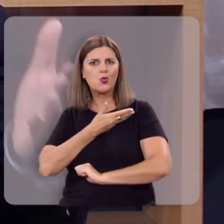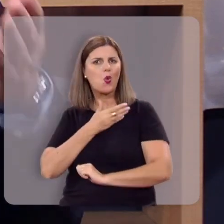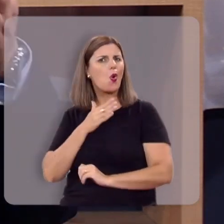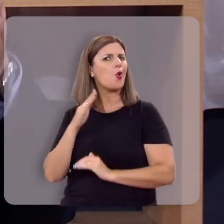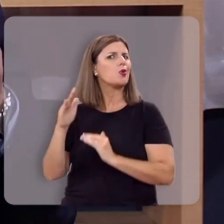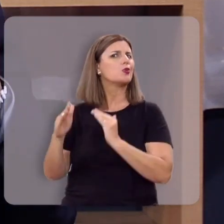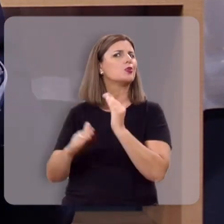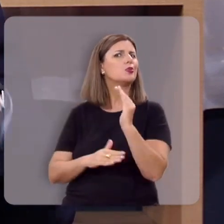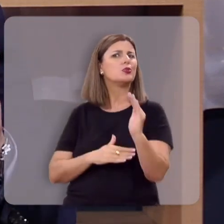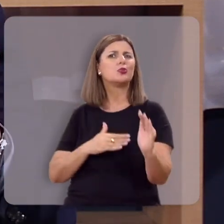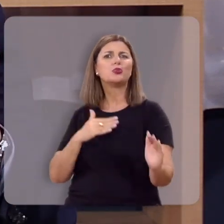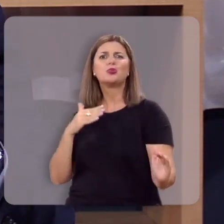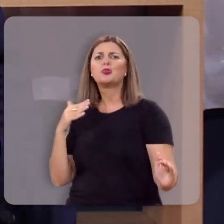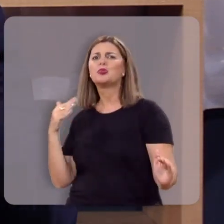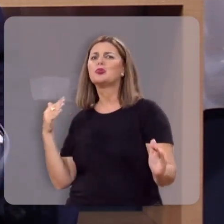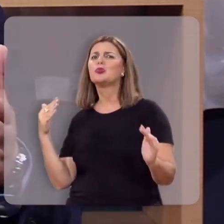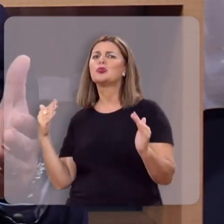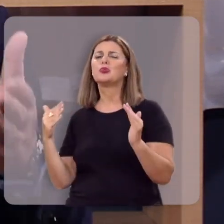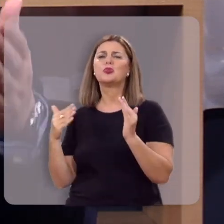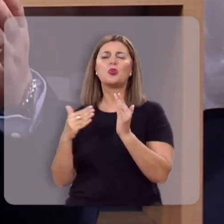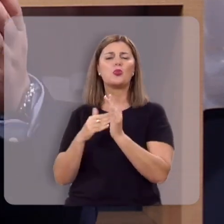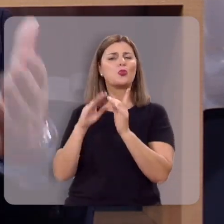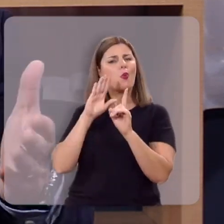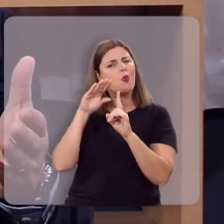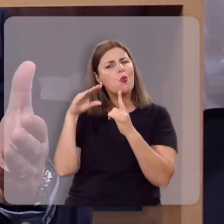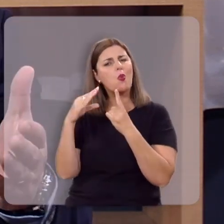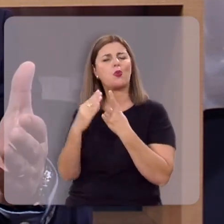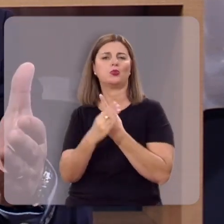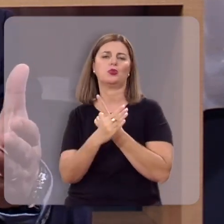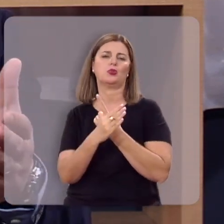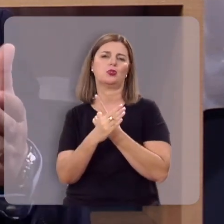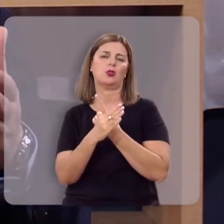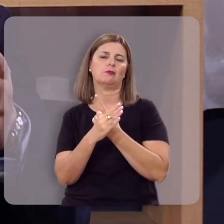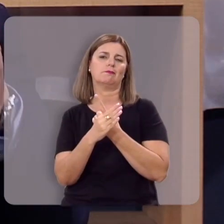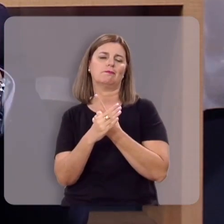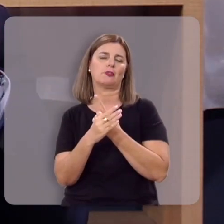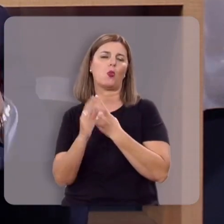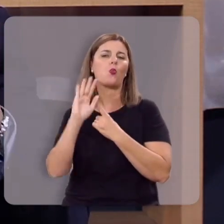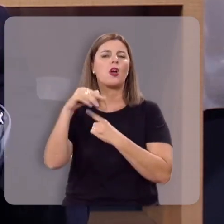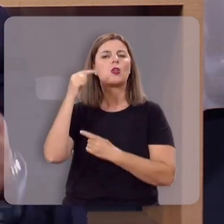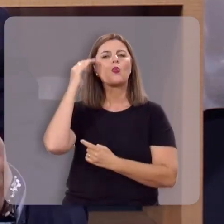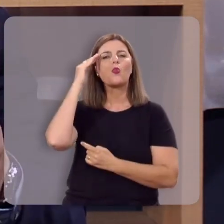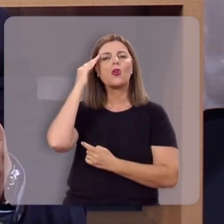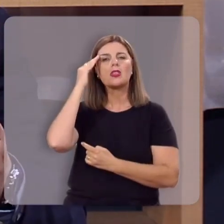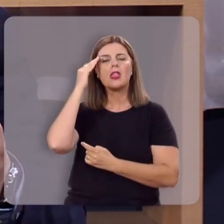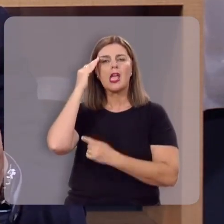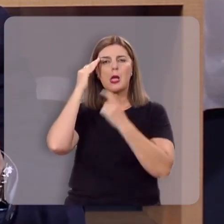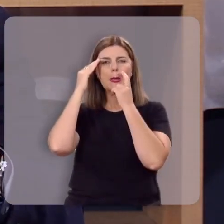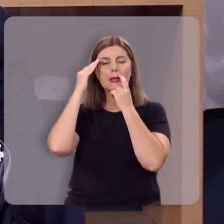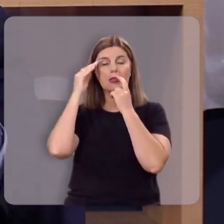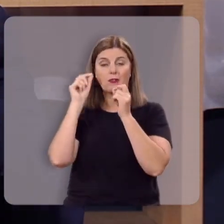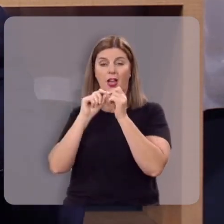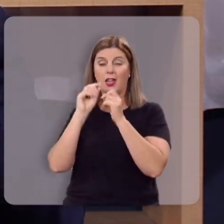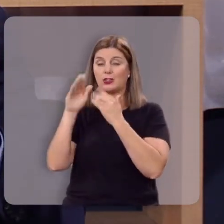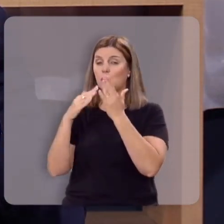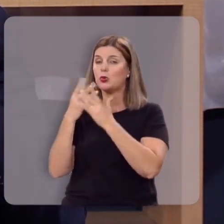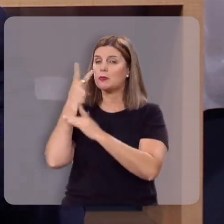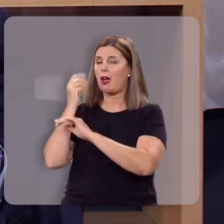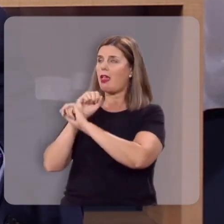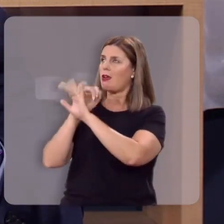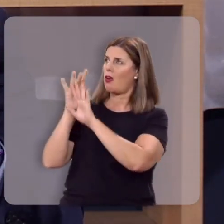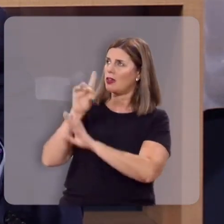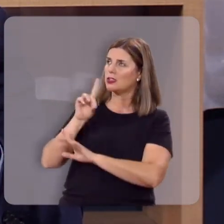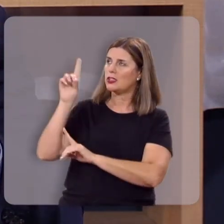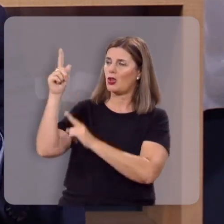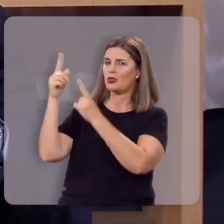amigo. Essa conversa aqui no Verdade e Vida é culto. Quando você tem essa consciência, você faz tudo para a